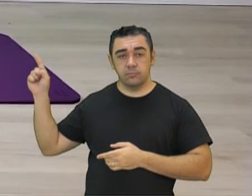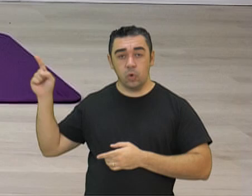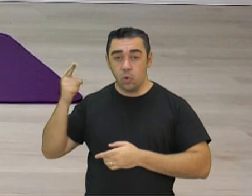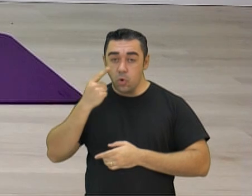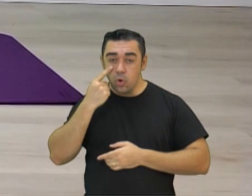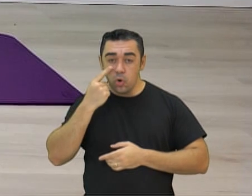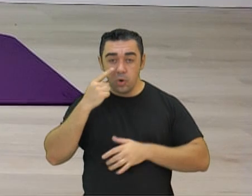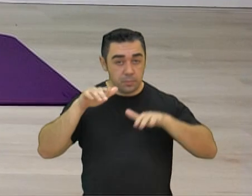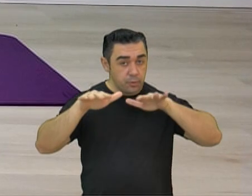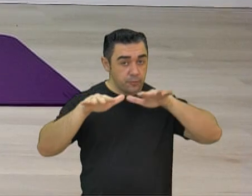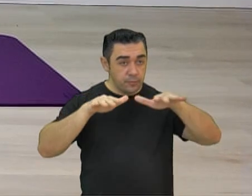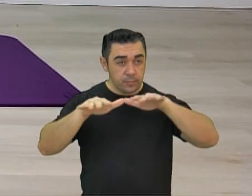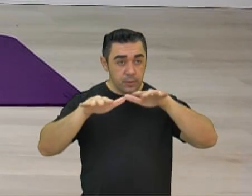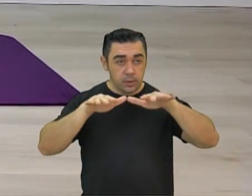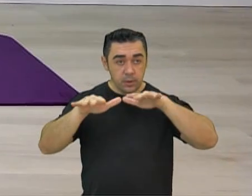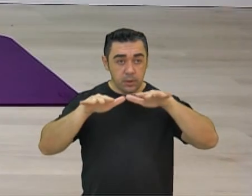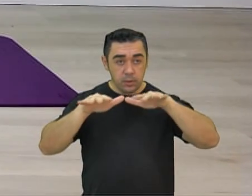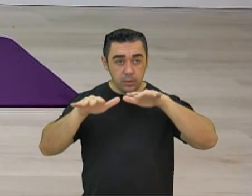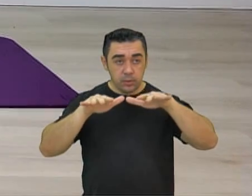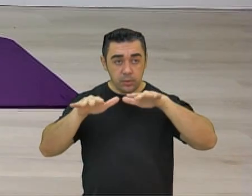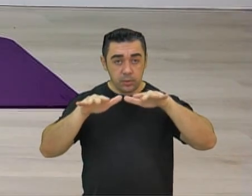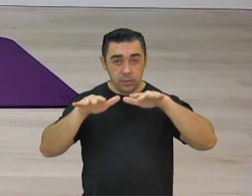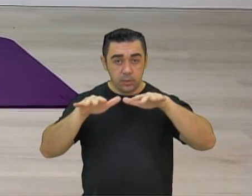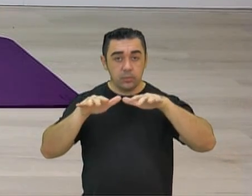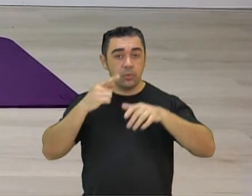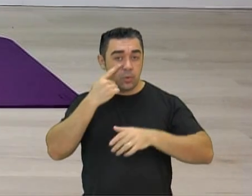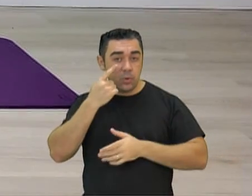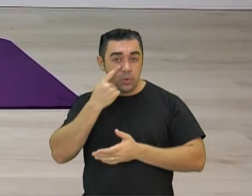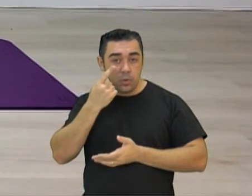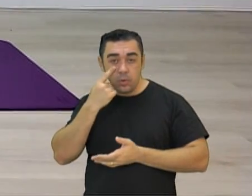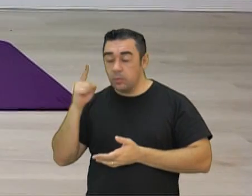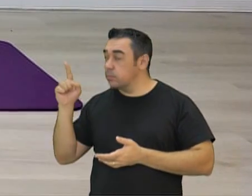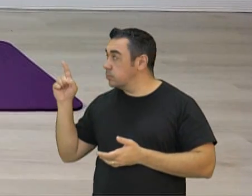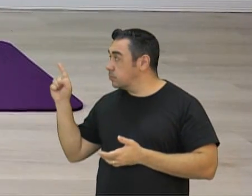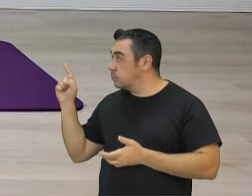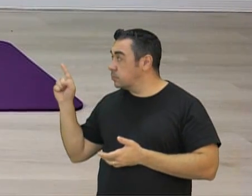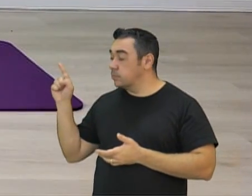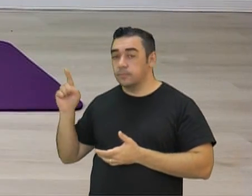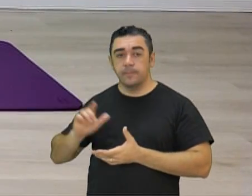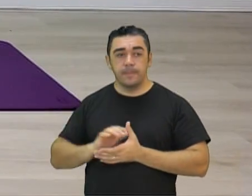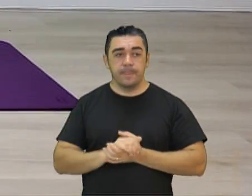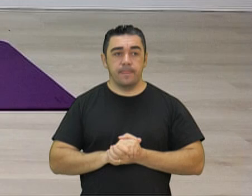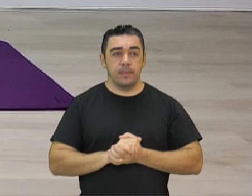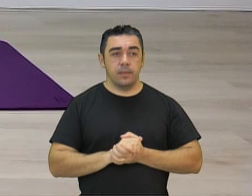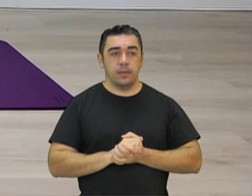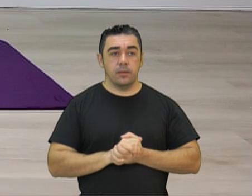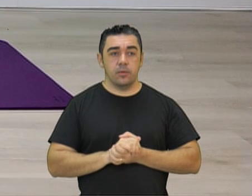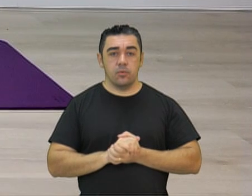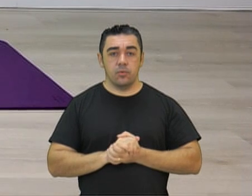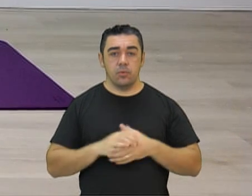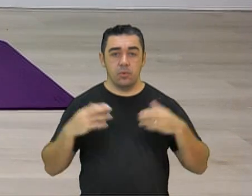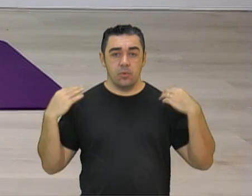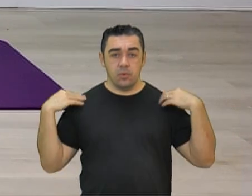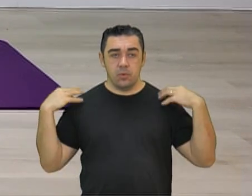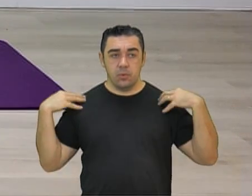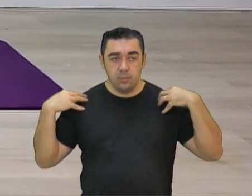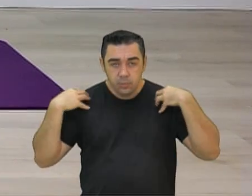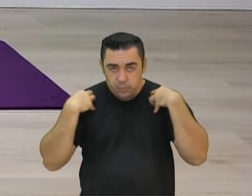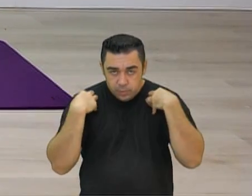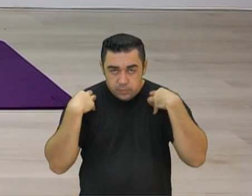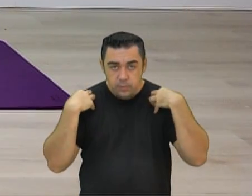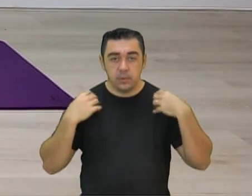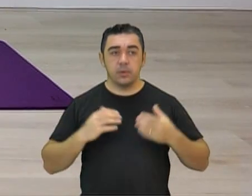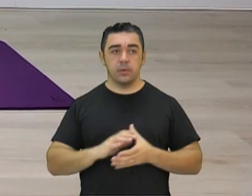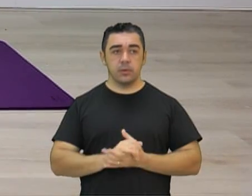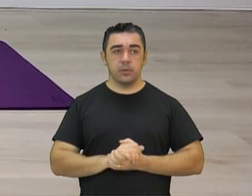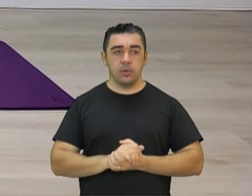movimento. Eu vou manter minhas costas no chão, tá? Meu ombro levemente levantado. E